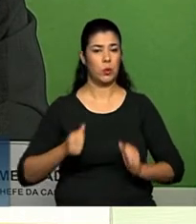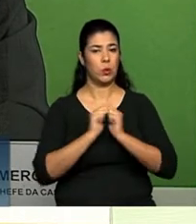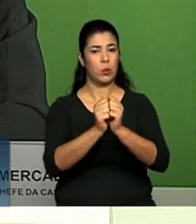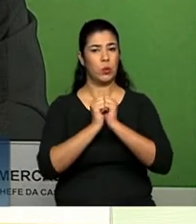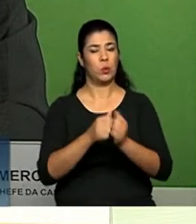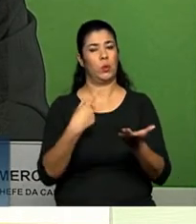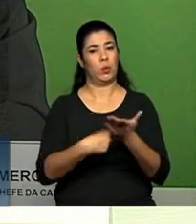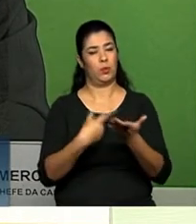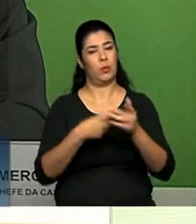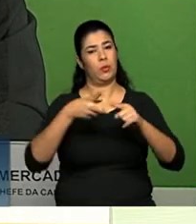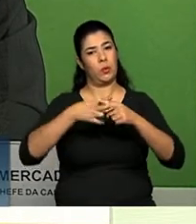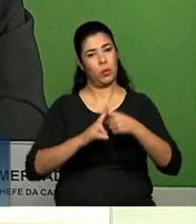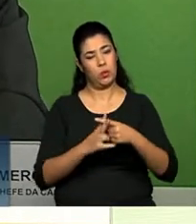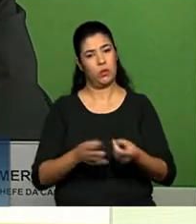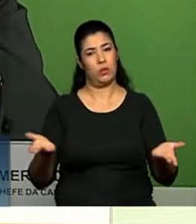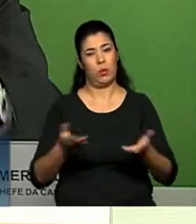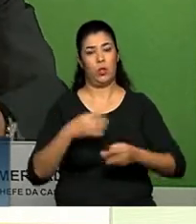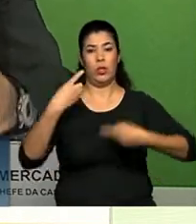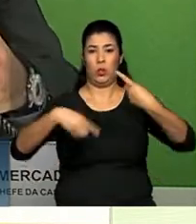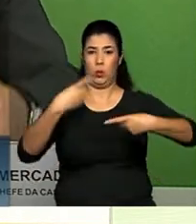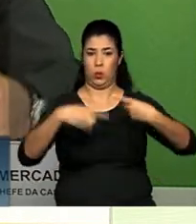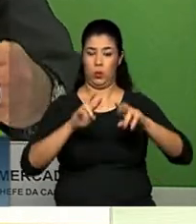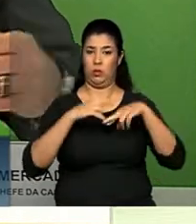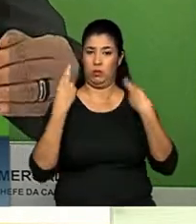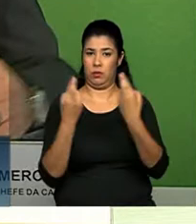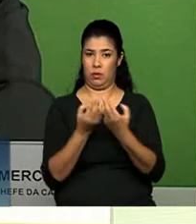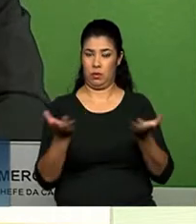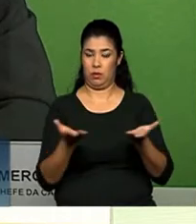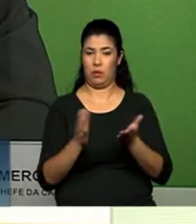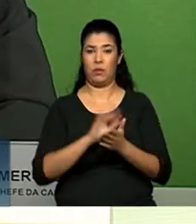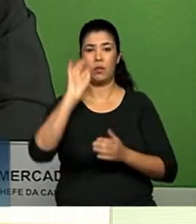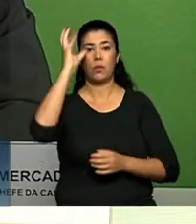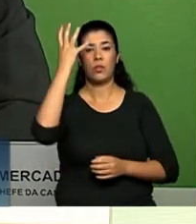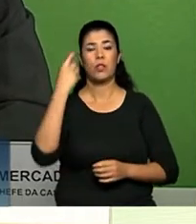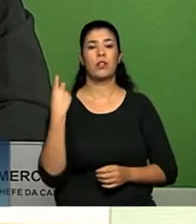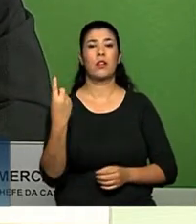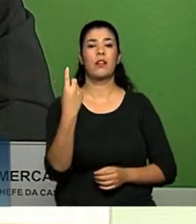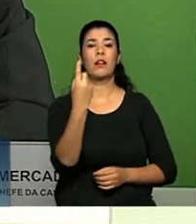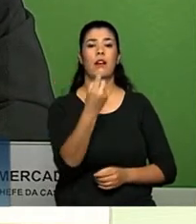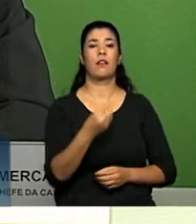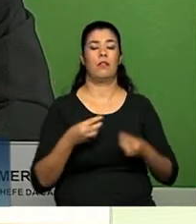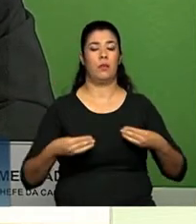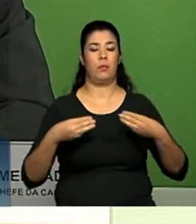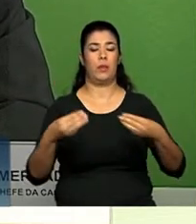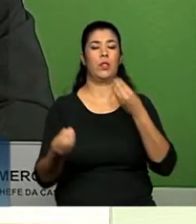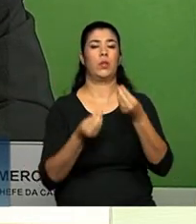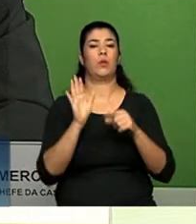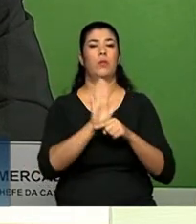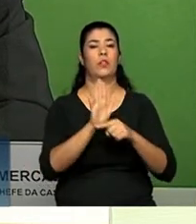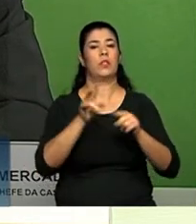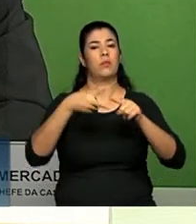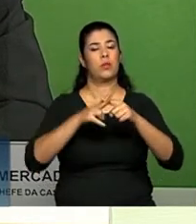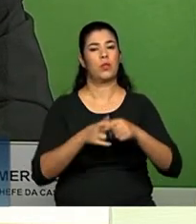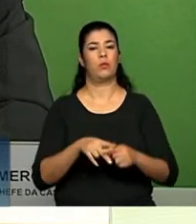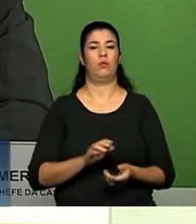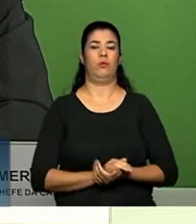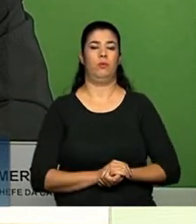comprometidos com o ajuste. A discussão de hoje é exatamente discutindo a contribuição de cada pasta para o ajuste fiscal.